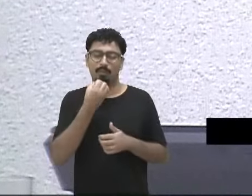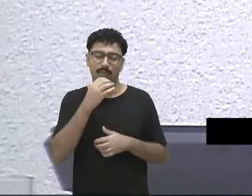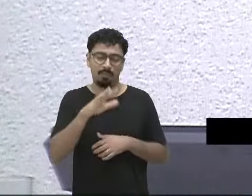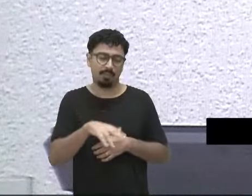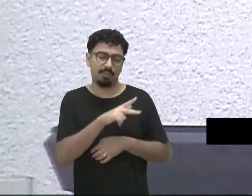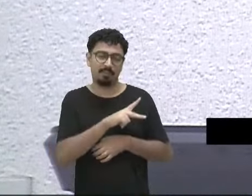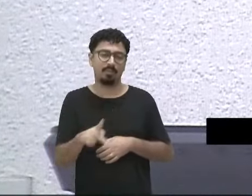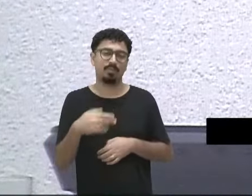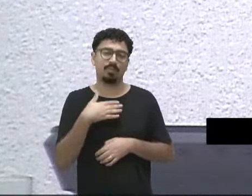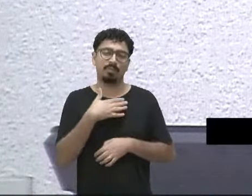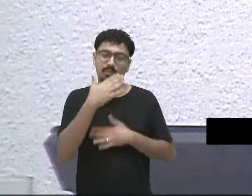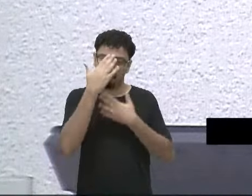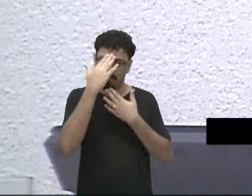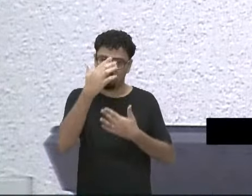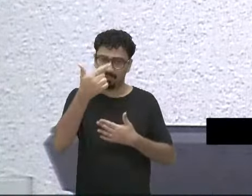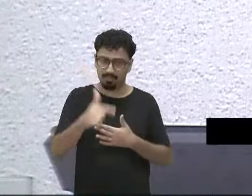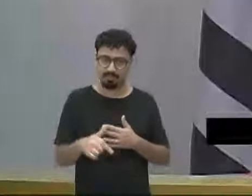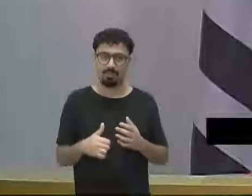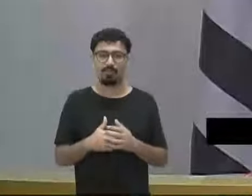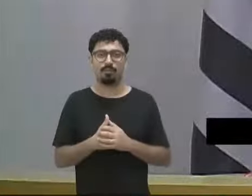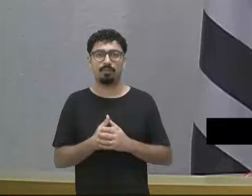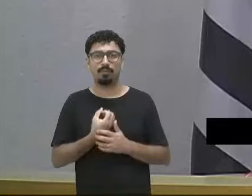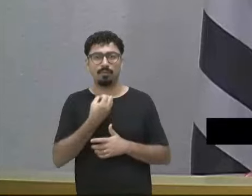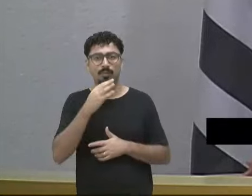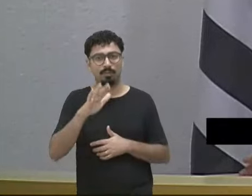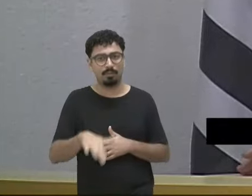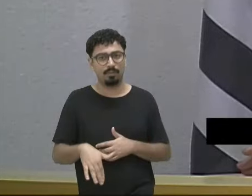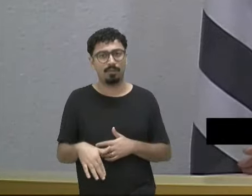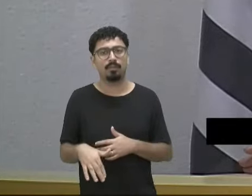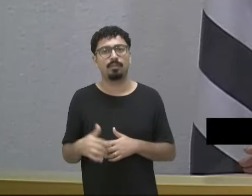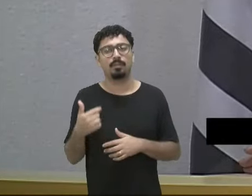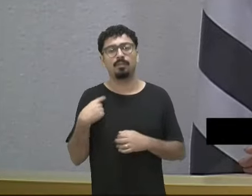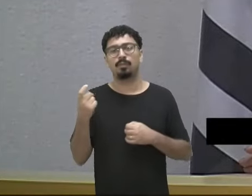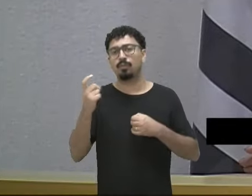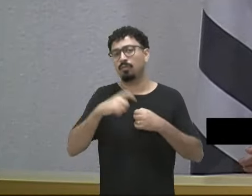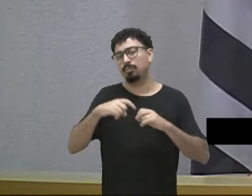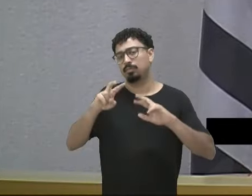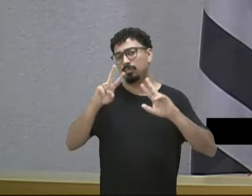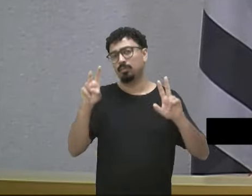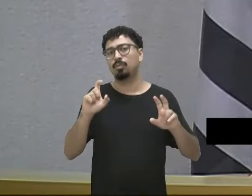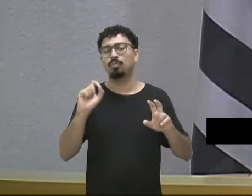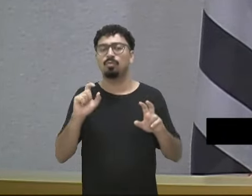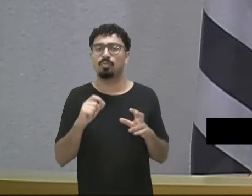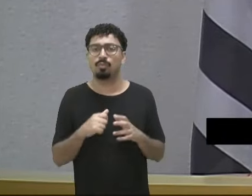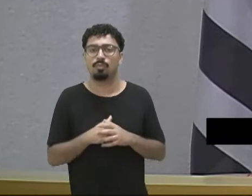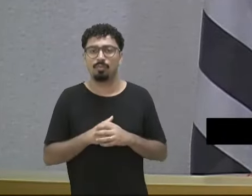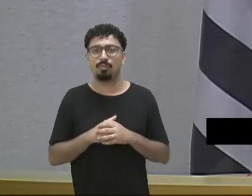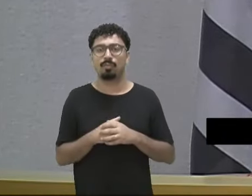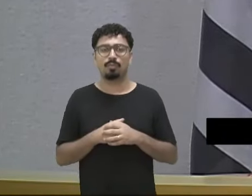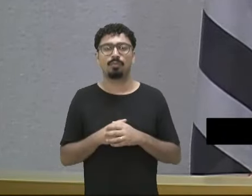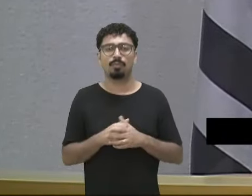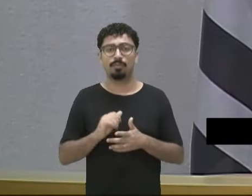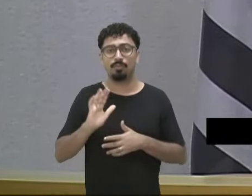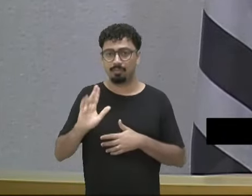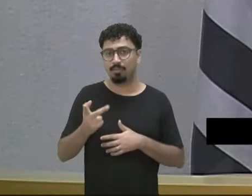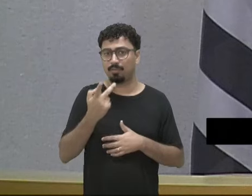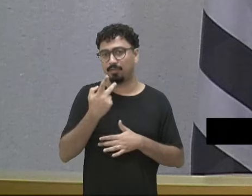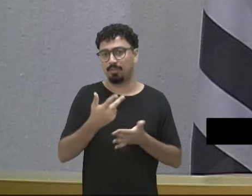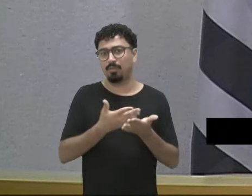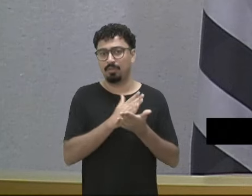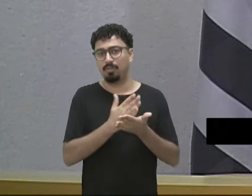pela presença. Boa tarde a todos. Eu vou voltar no assunto, né, que ele acabou de falar e que nos